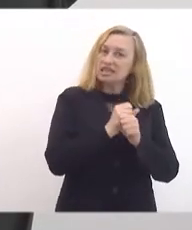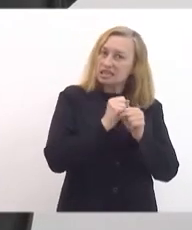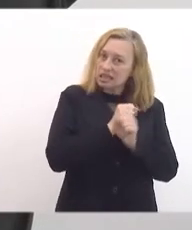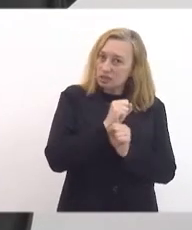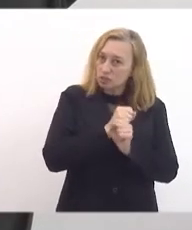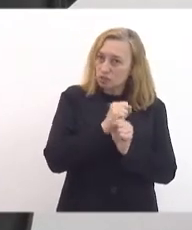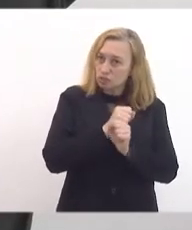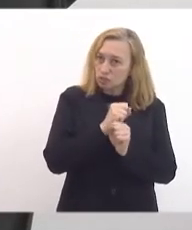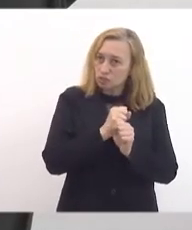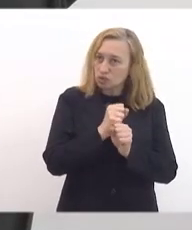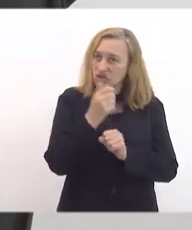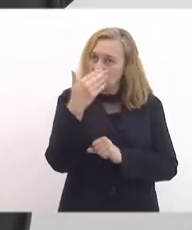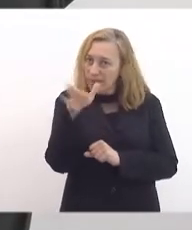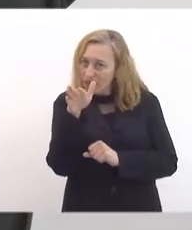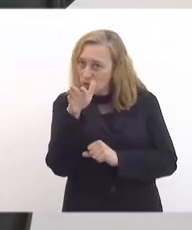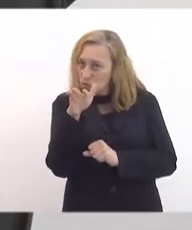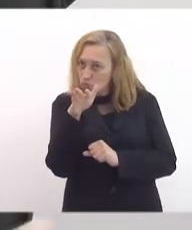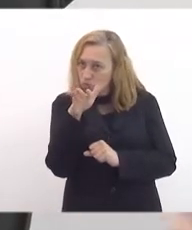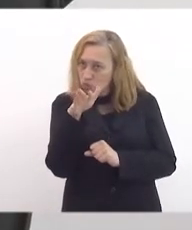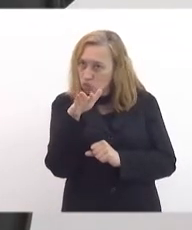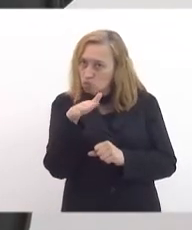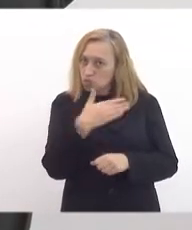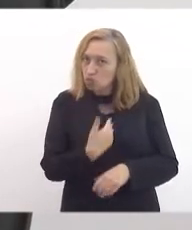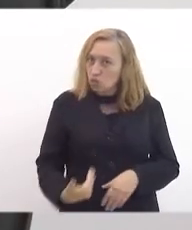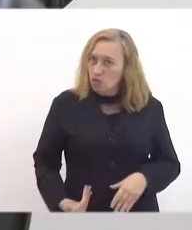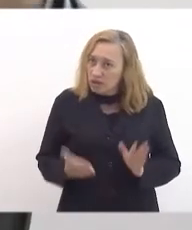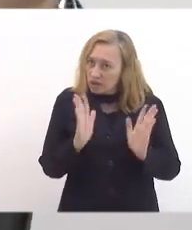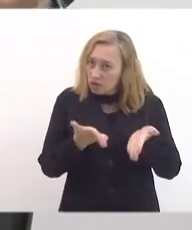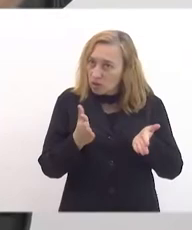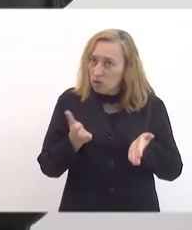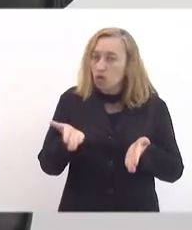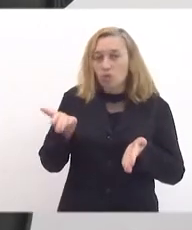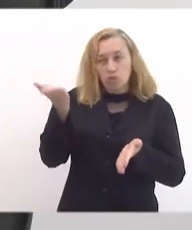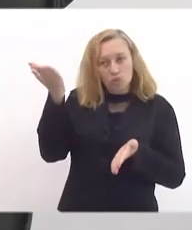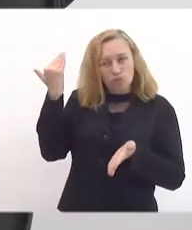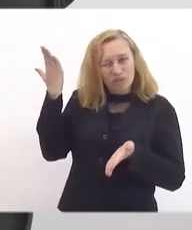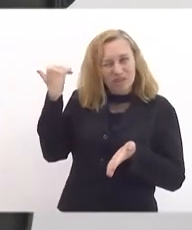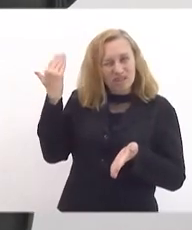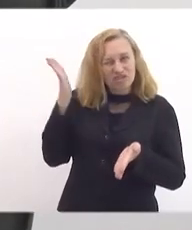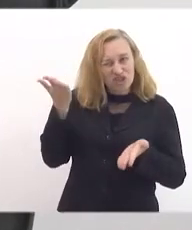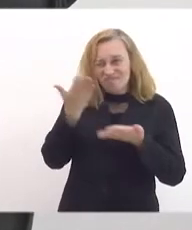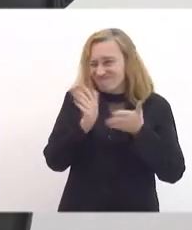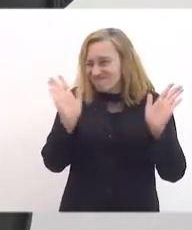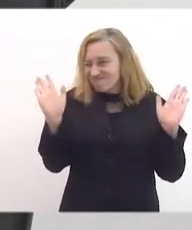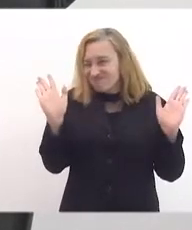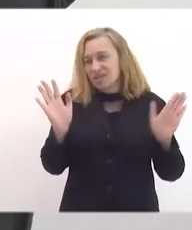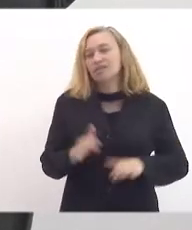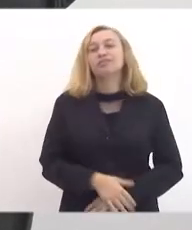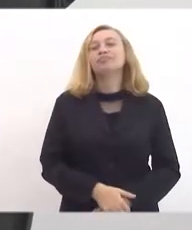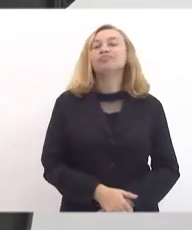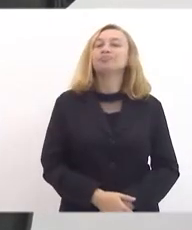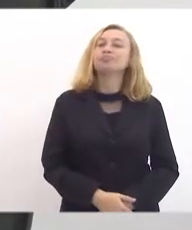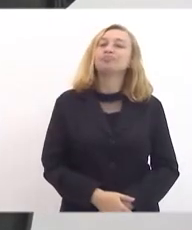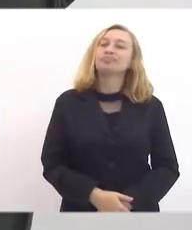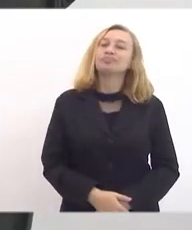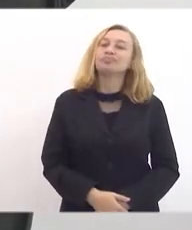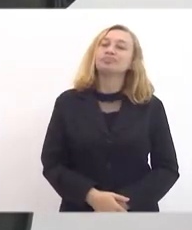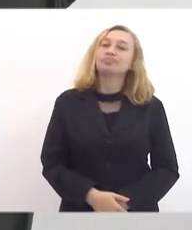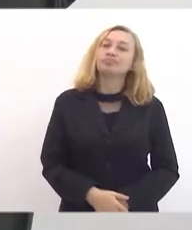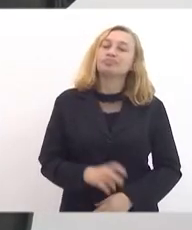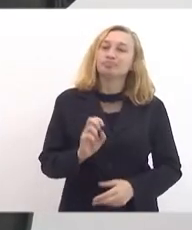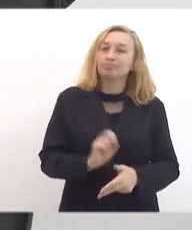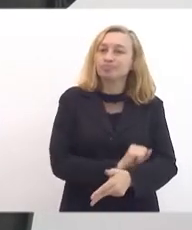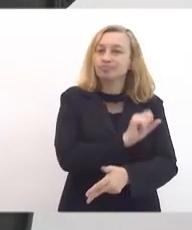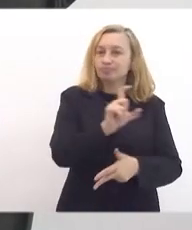anos e-mail deixa o governo porque os outros já acabaram não e o